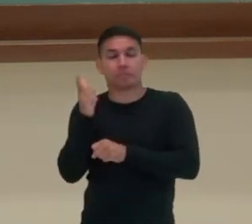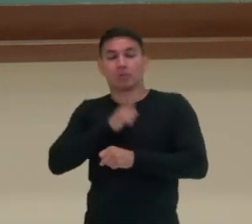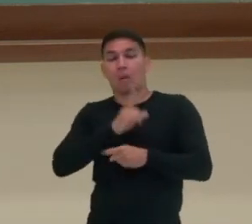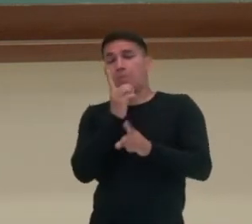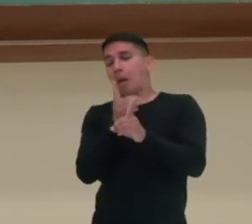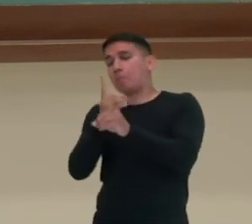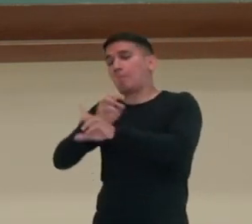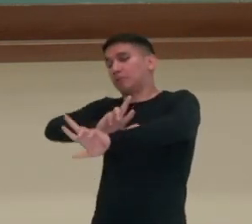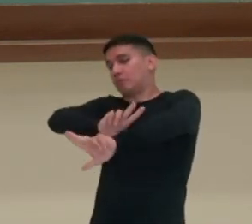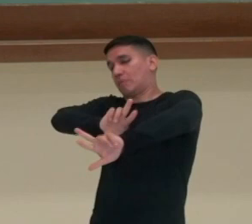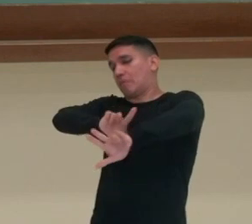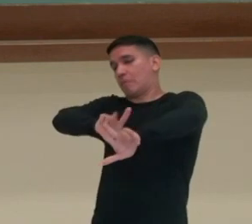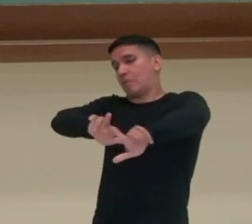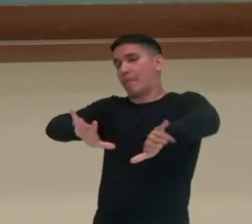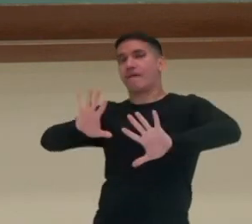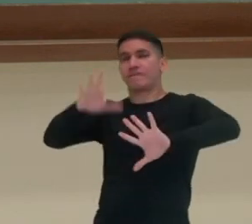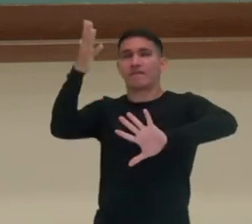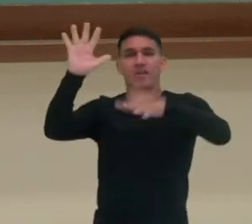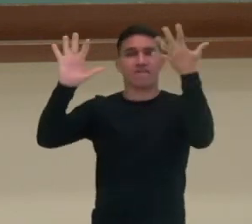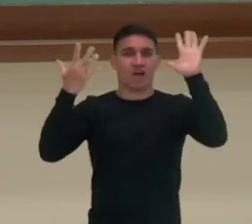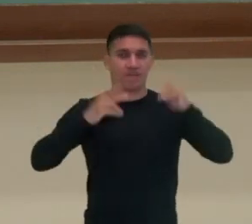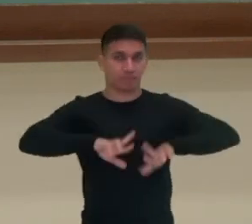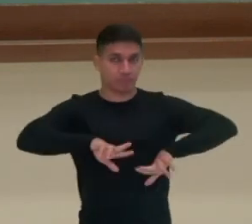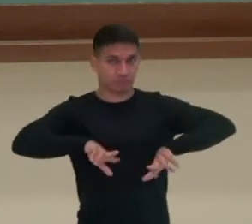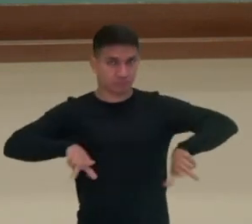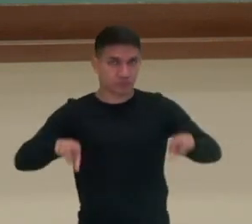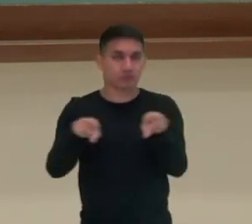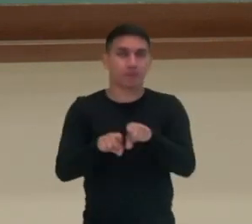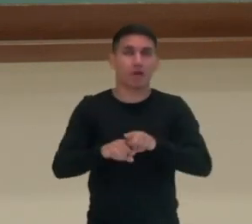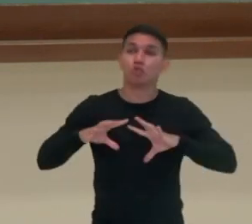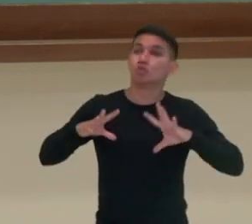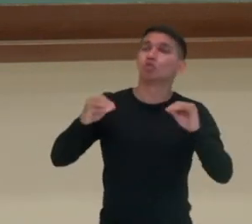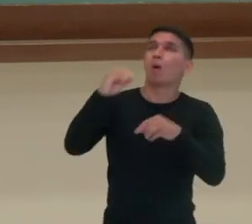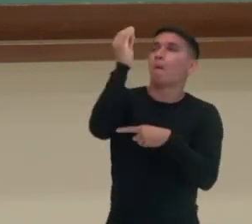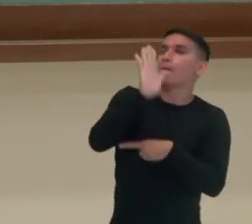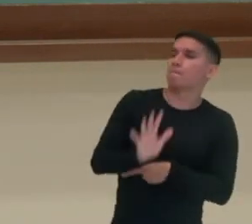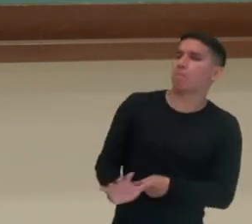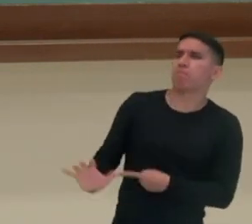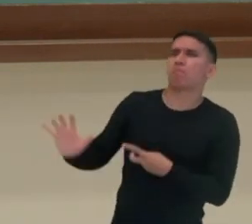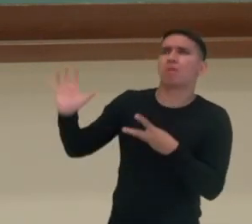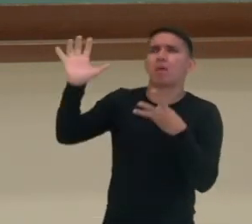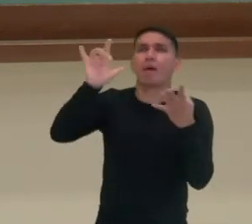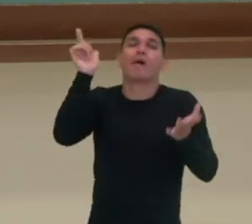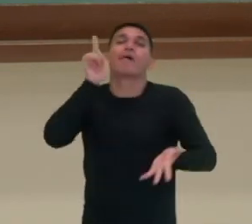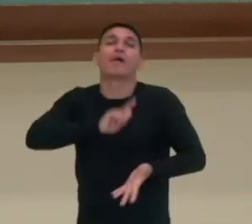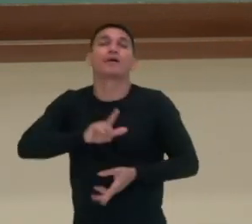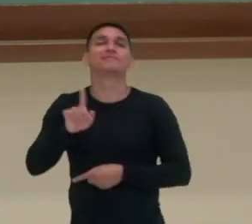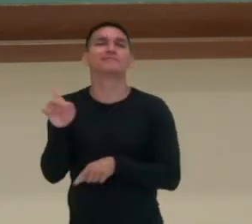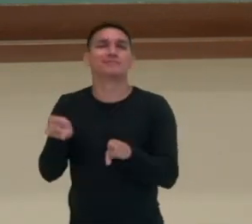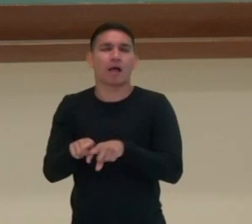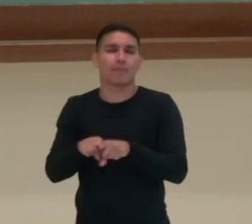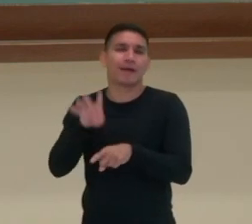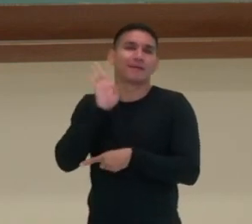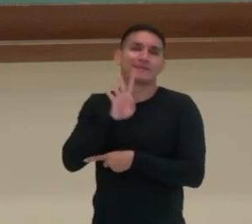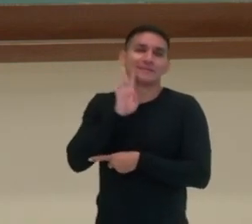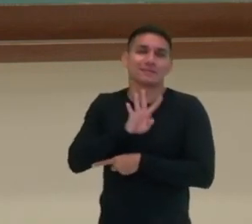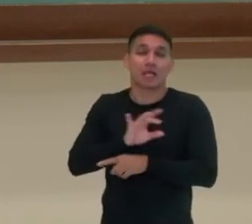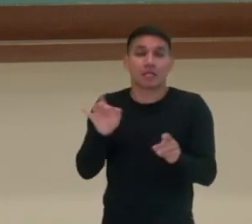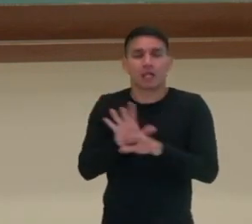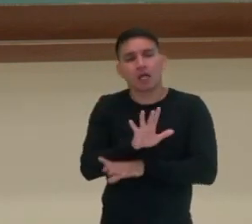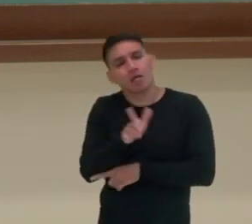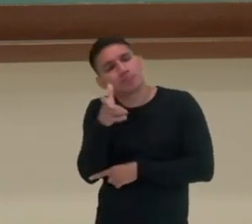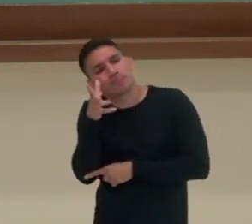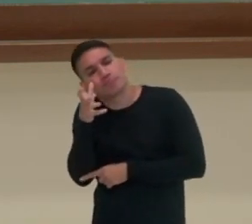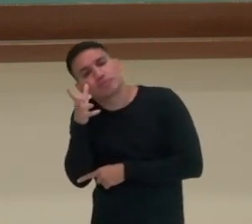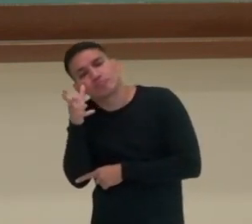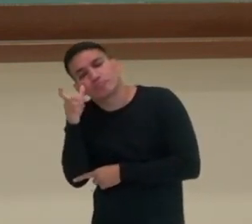dança popular, muita festa popular em todos os cantos, e é muito legal parar para entender